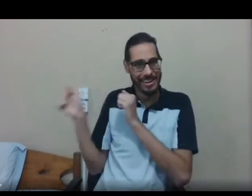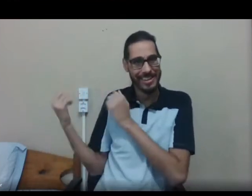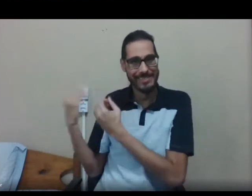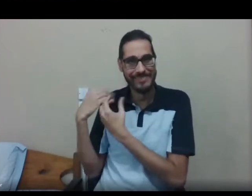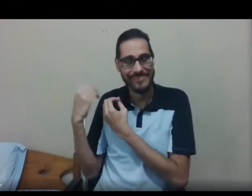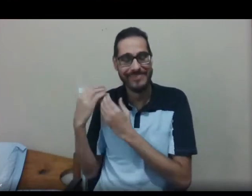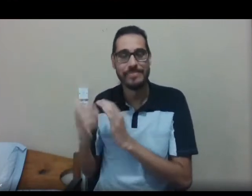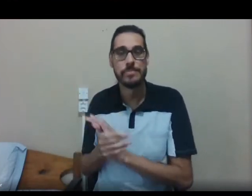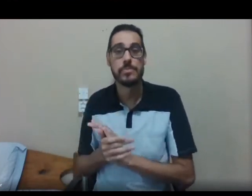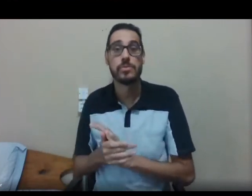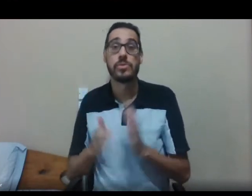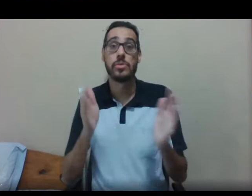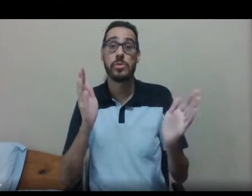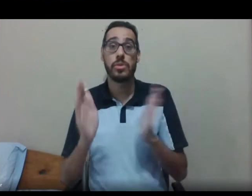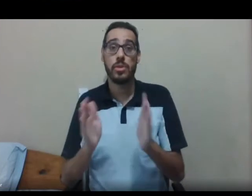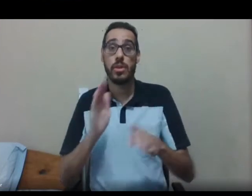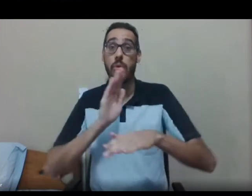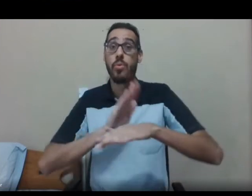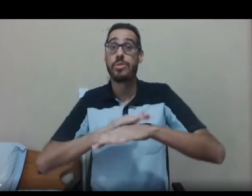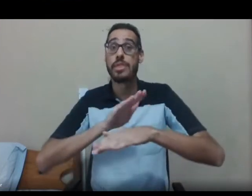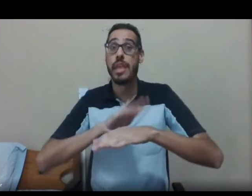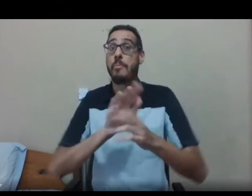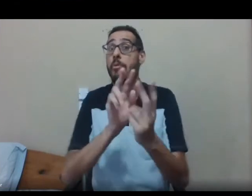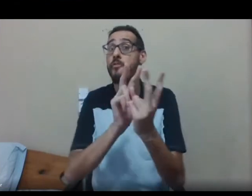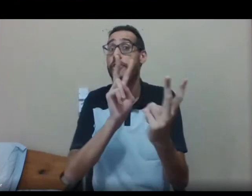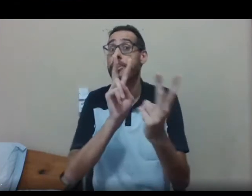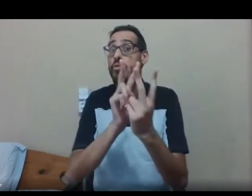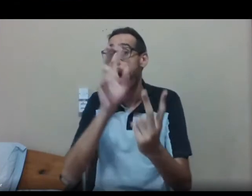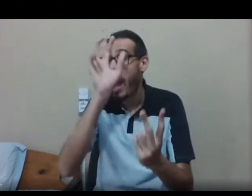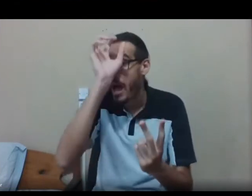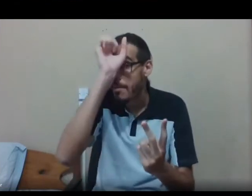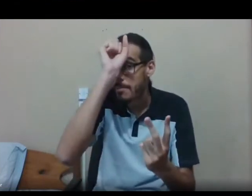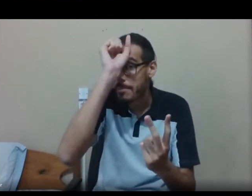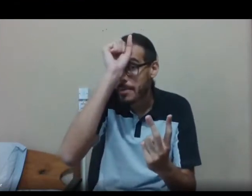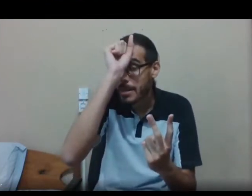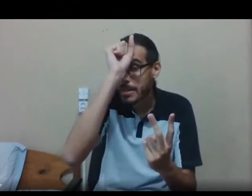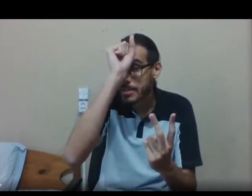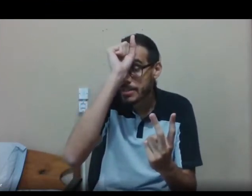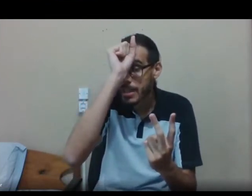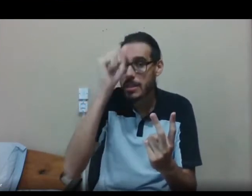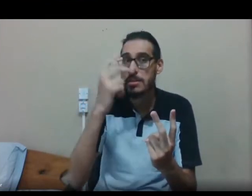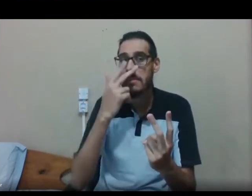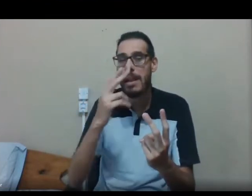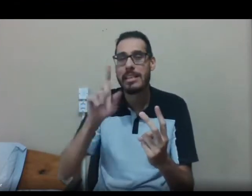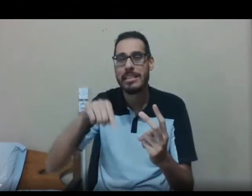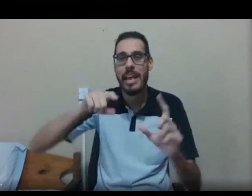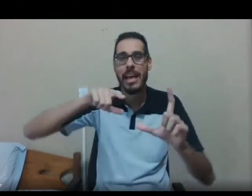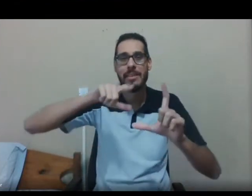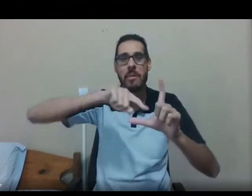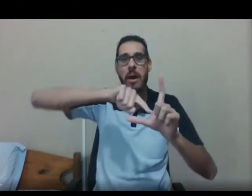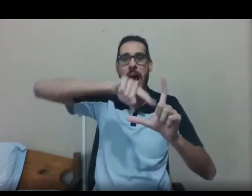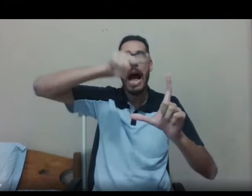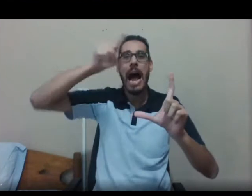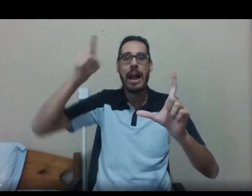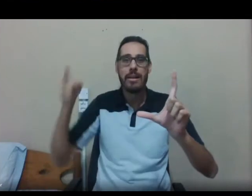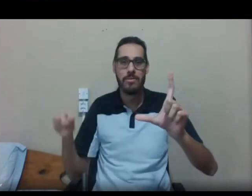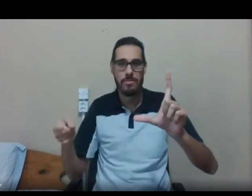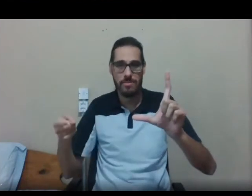fim. Então, abre-se, né, tem uma abertura, tem um desenvolvimento e tem um fechamento. E aí,